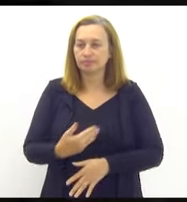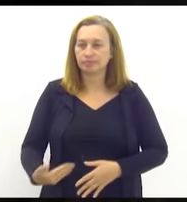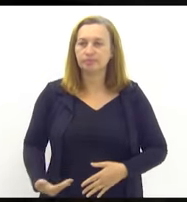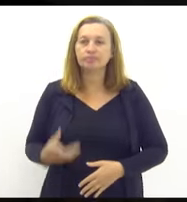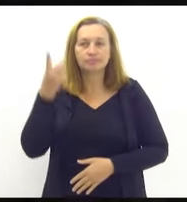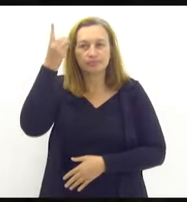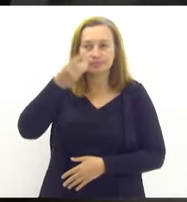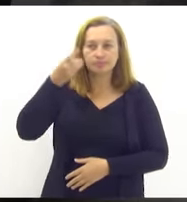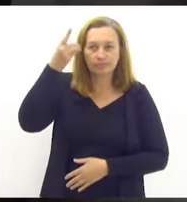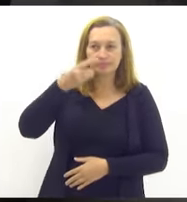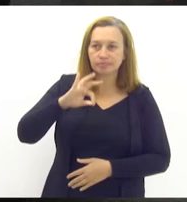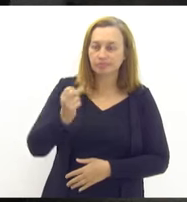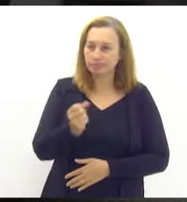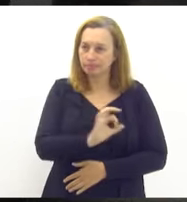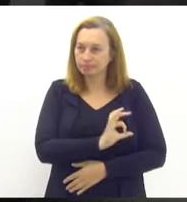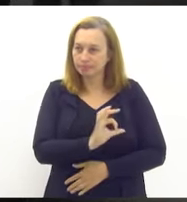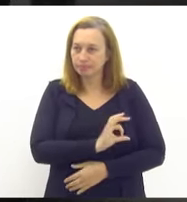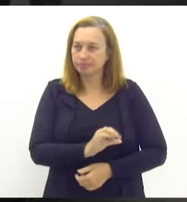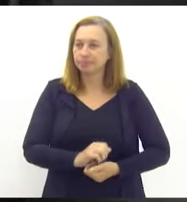Marta